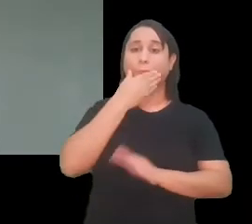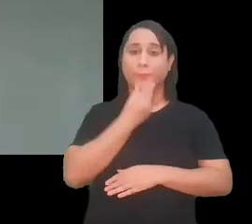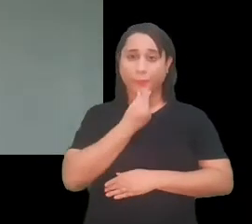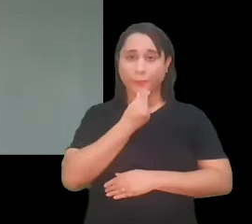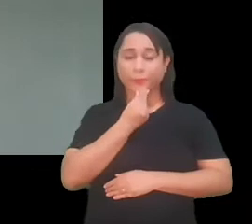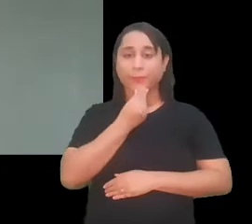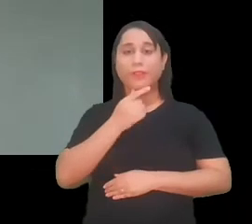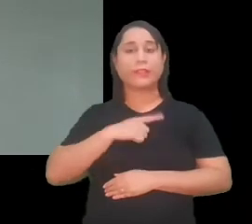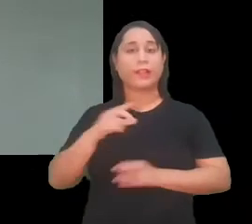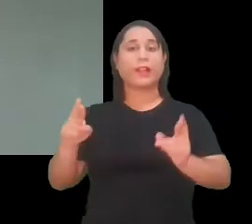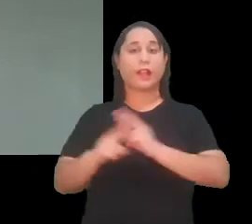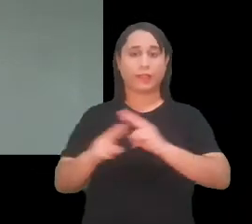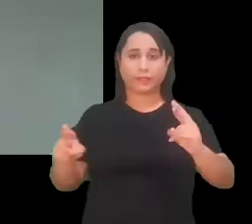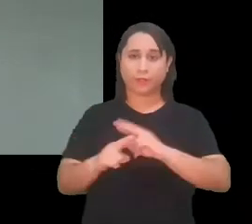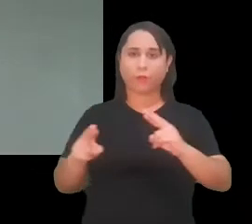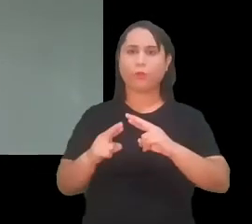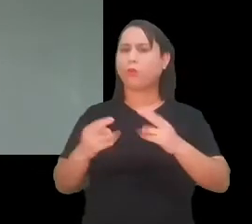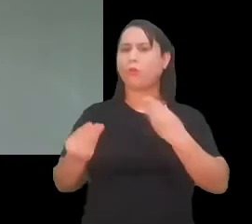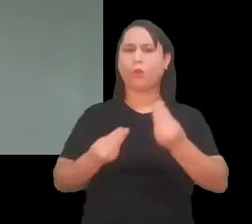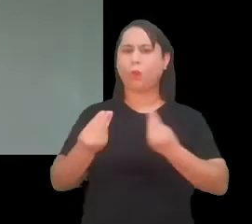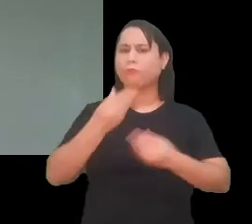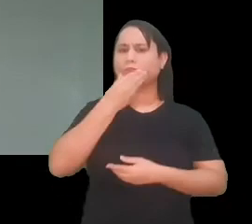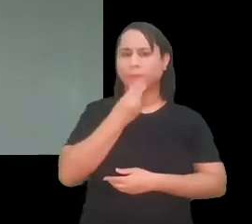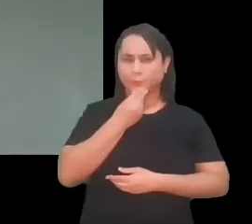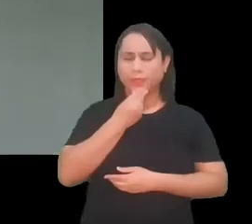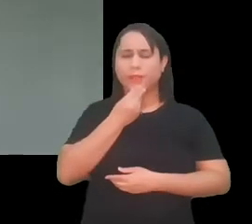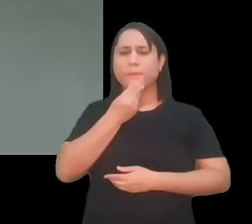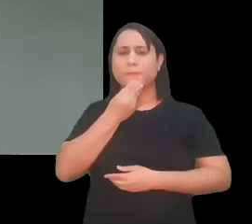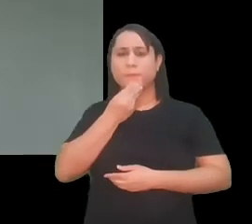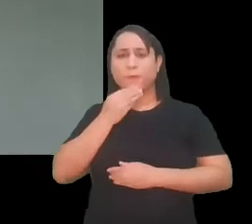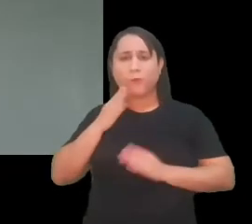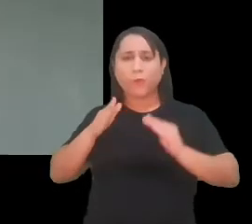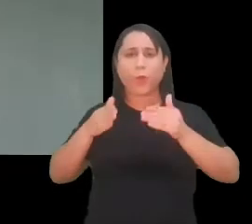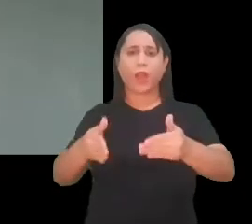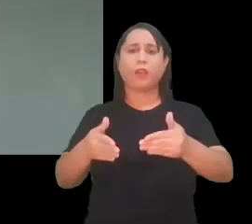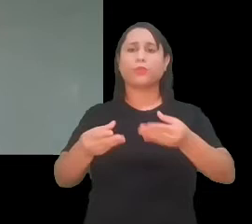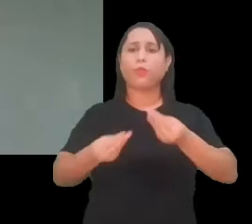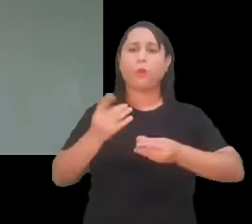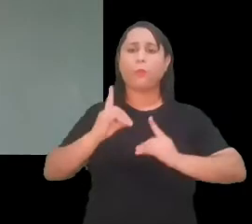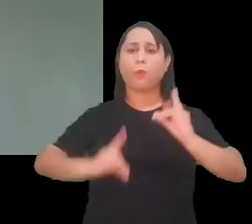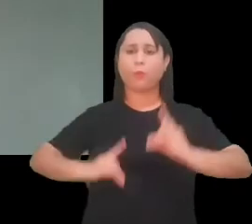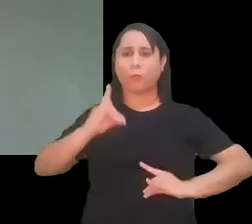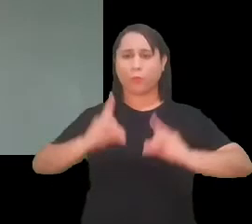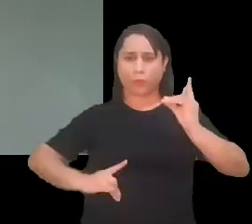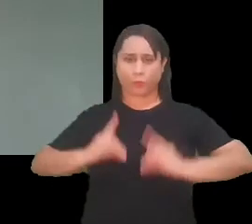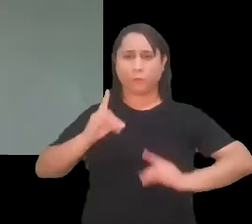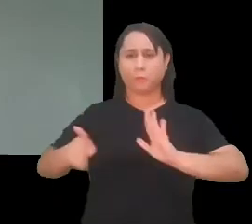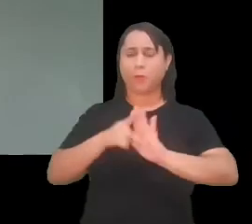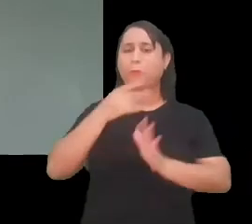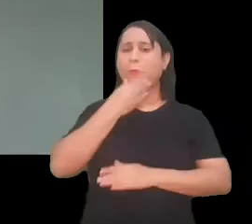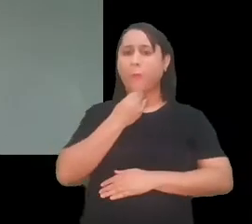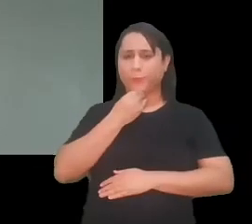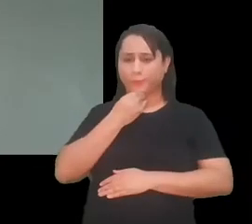ela tem relação com o sexo masculino, especialmente com o hormônio masculino chamado de testosterona. Qual